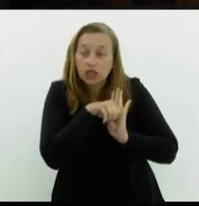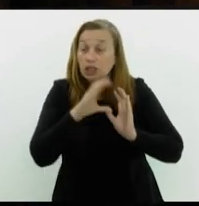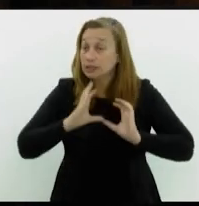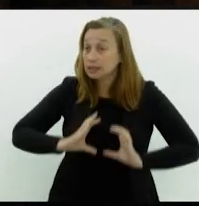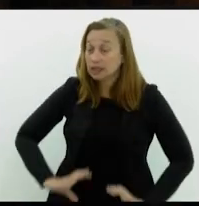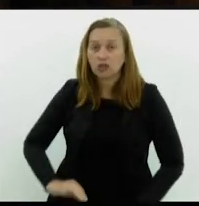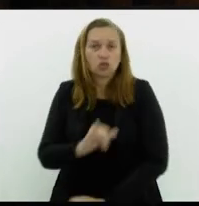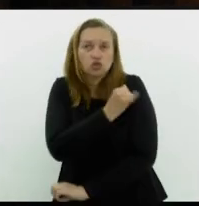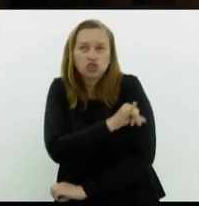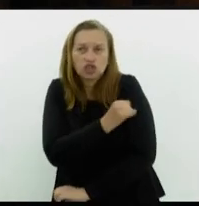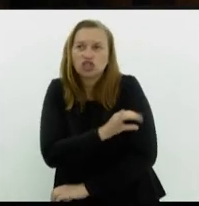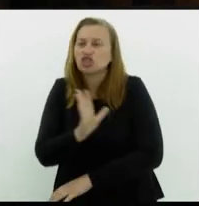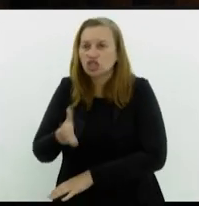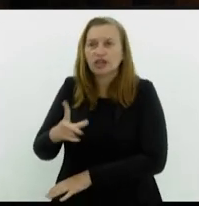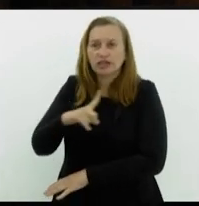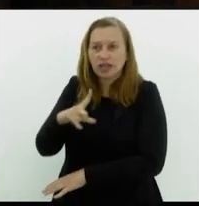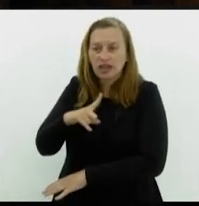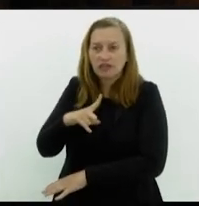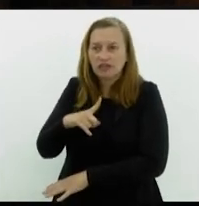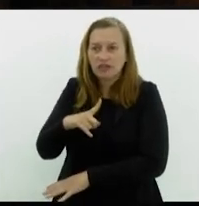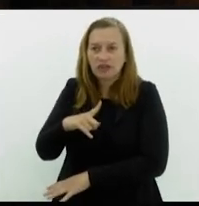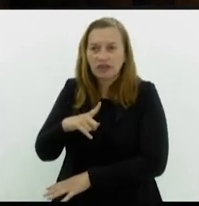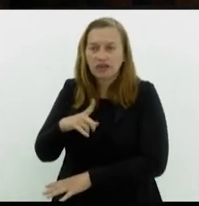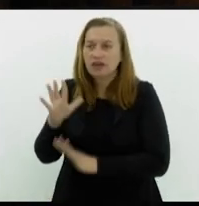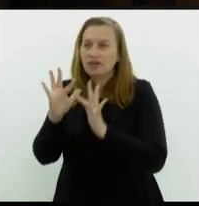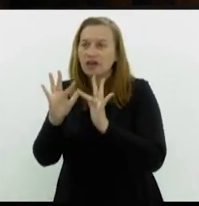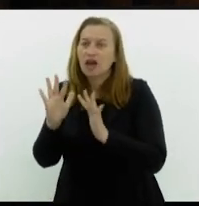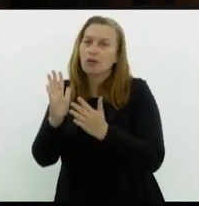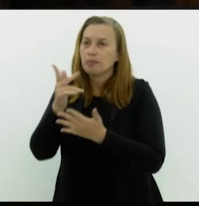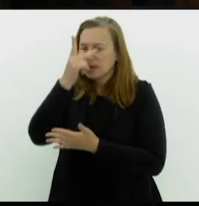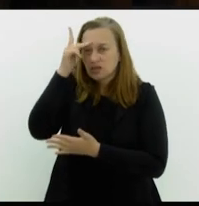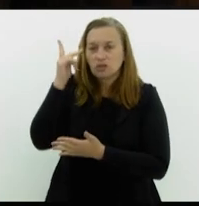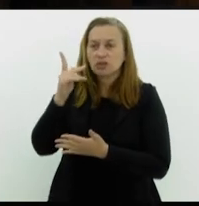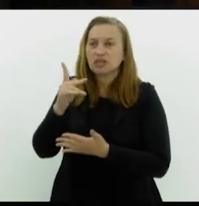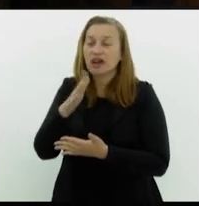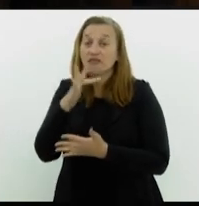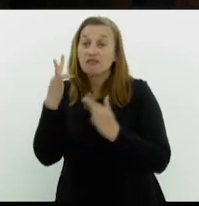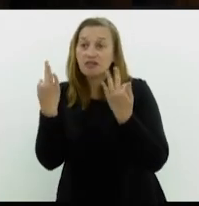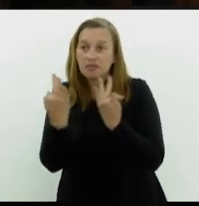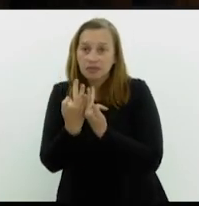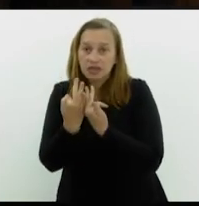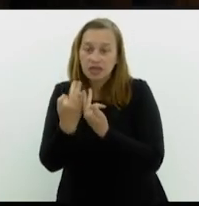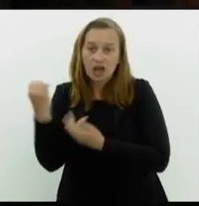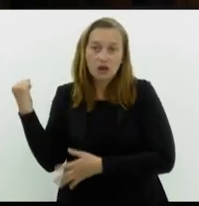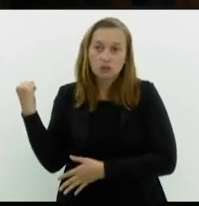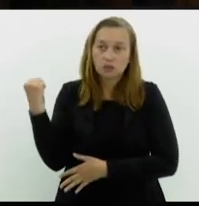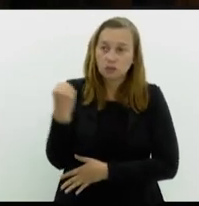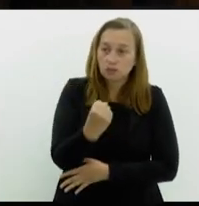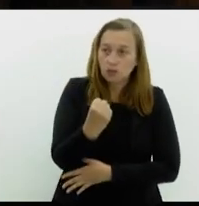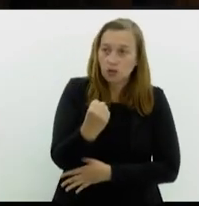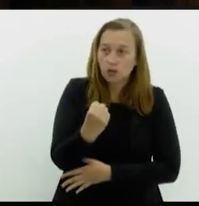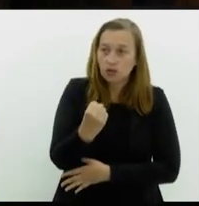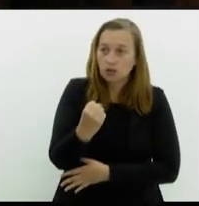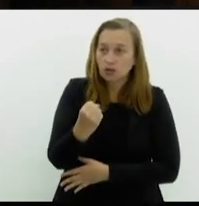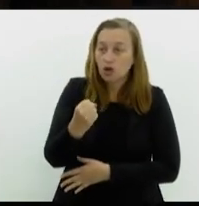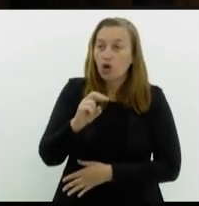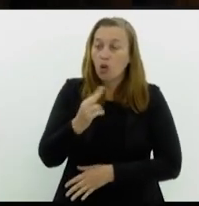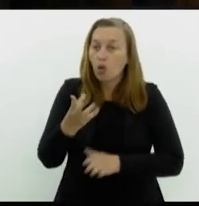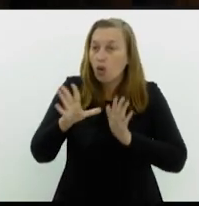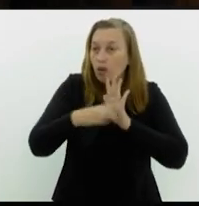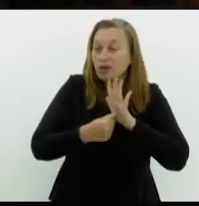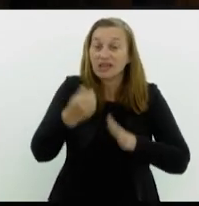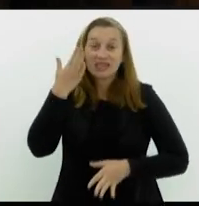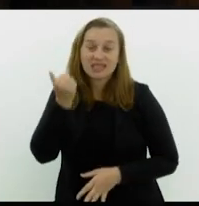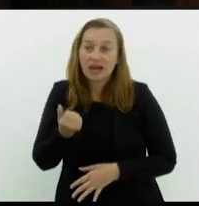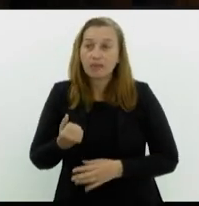Rio de Janeiro, que já teve alguém da sua família assaltado, assassinado, saiba que Eduardo Paes e Pedro